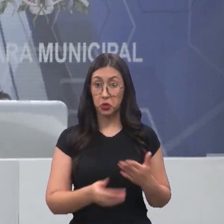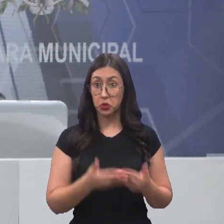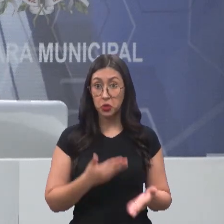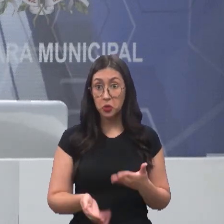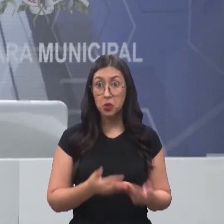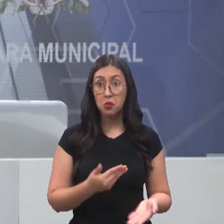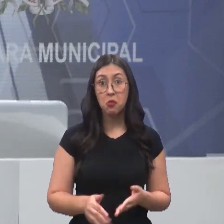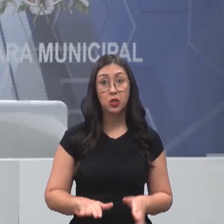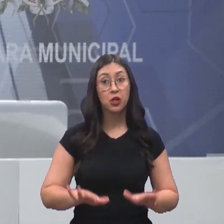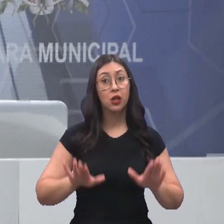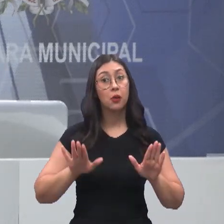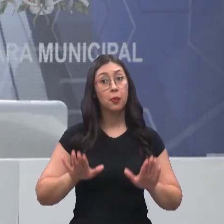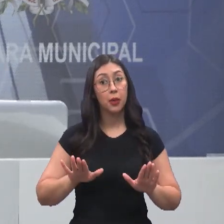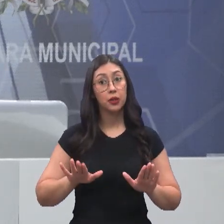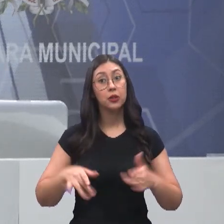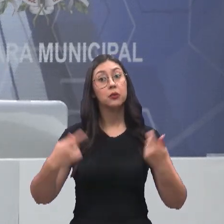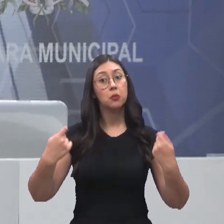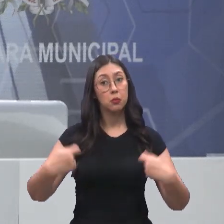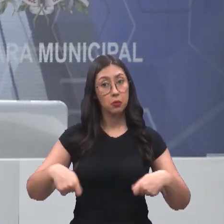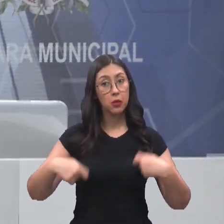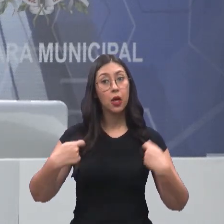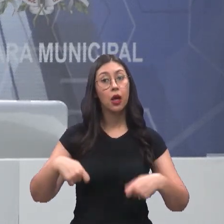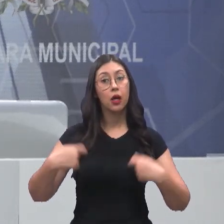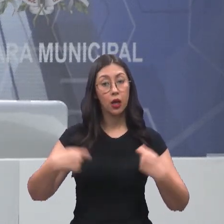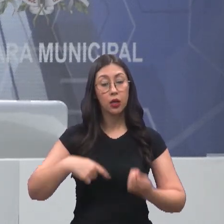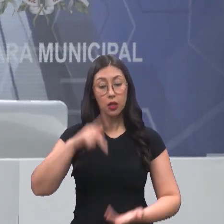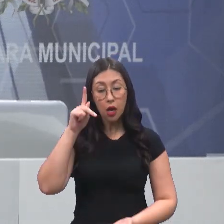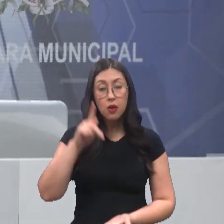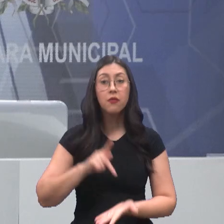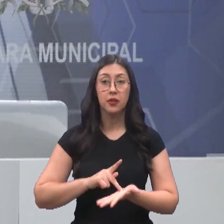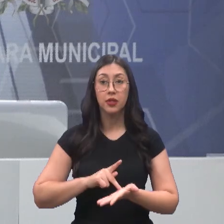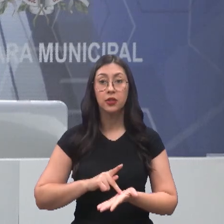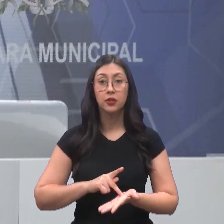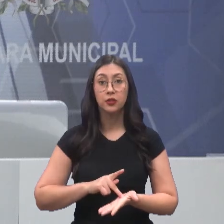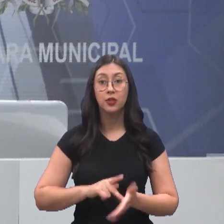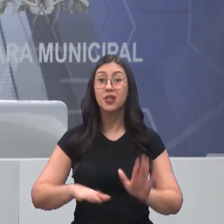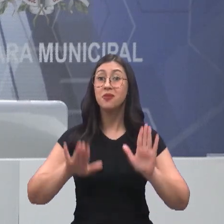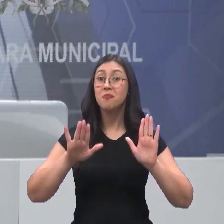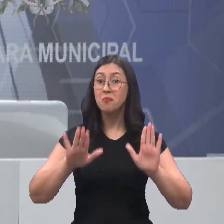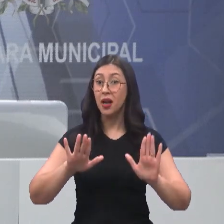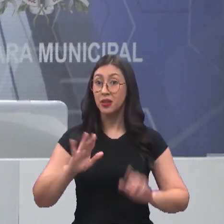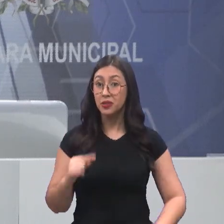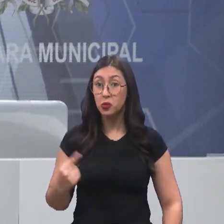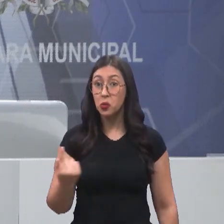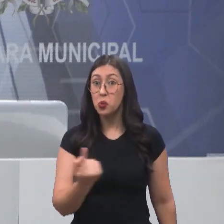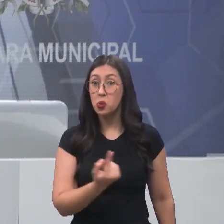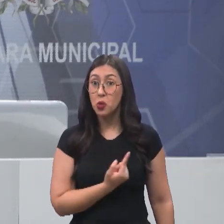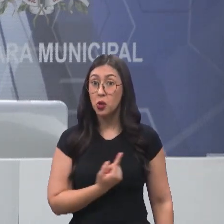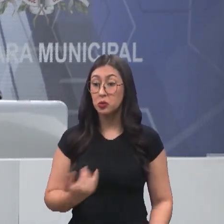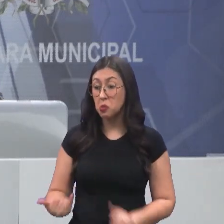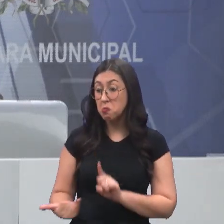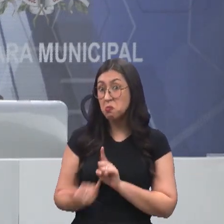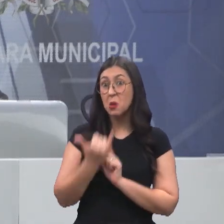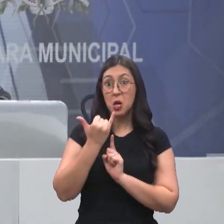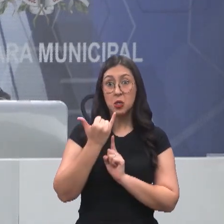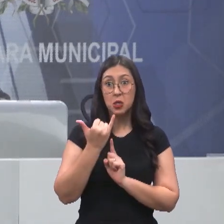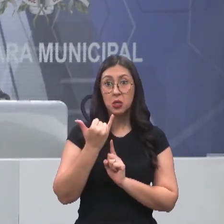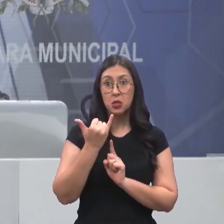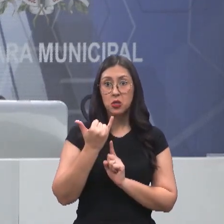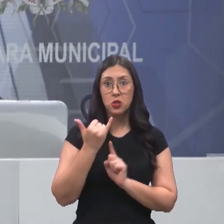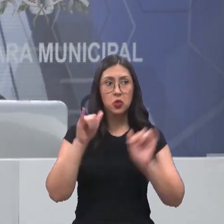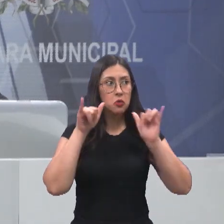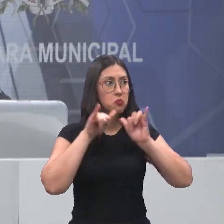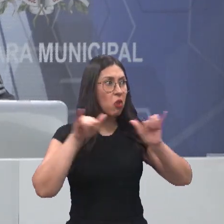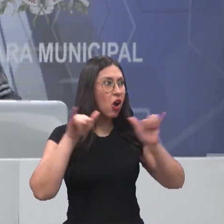que a verdade ela deve prevalecer. E o que nós temos sido é vítimas de uma campanha difamatória, não apenas eu, mas